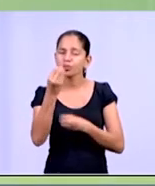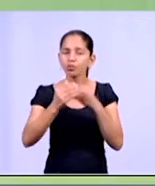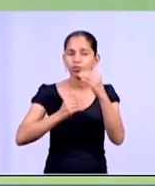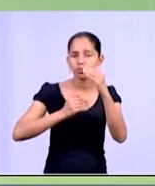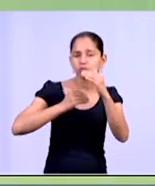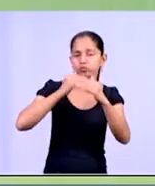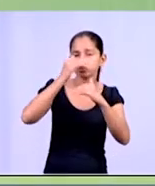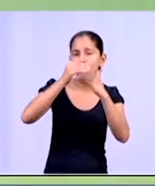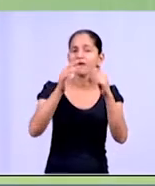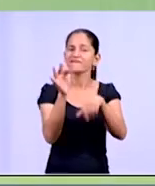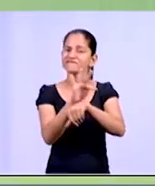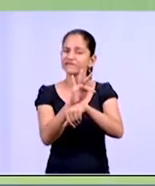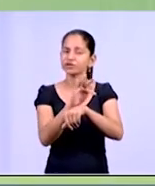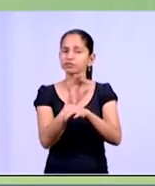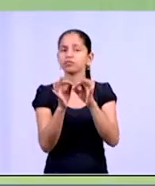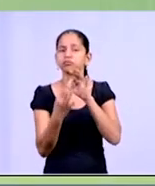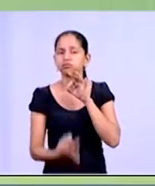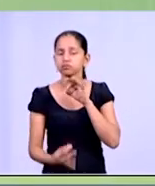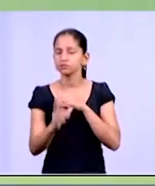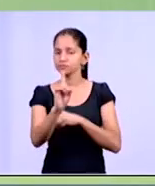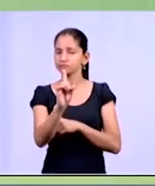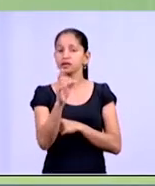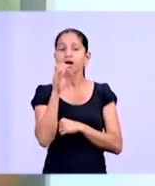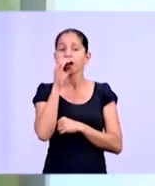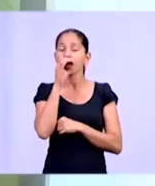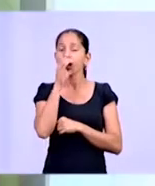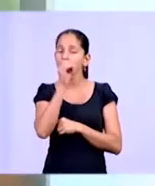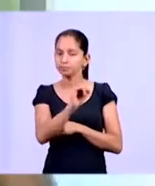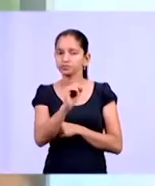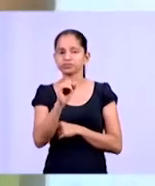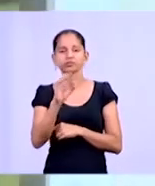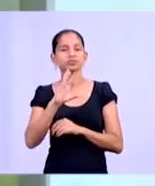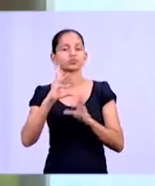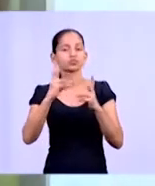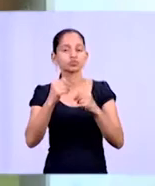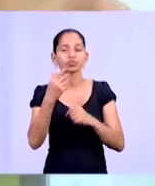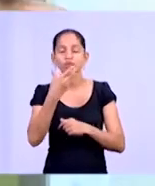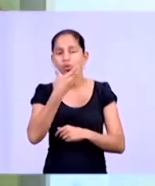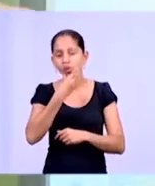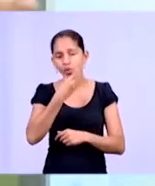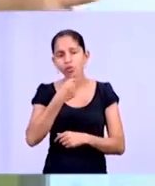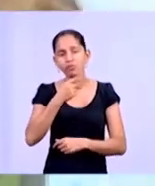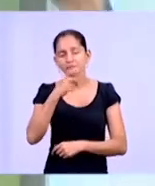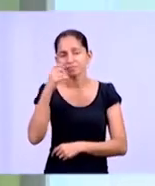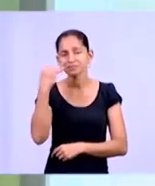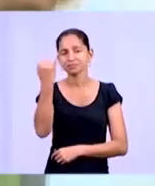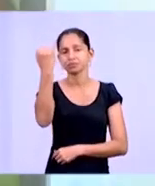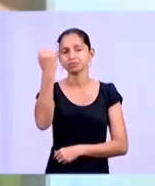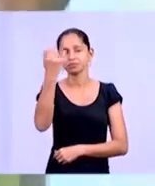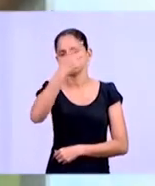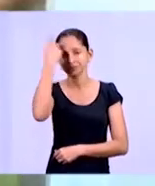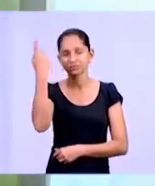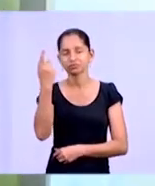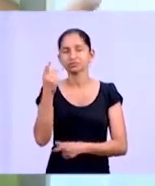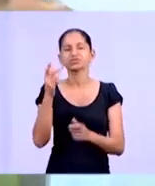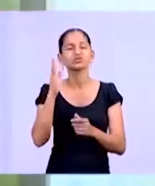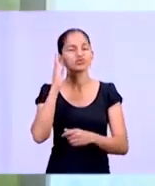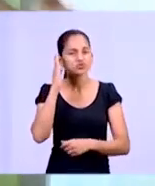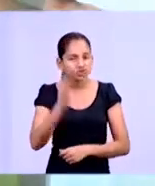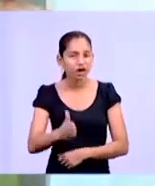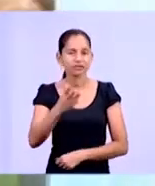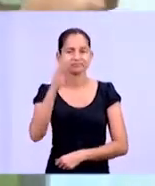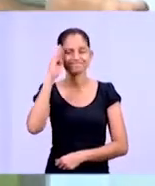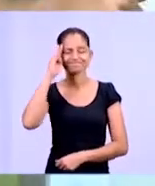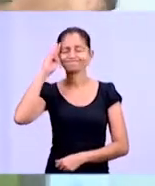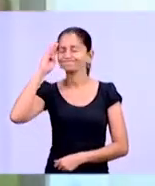é um documentário. Lá você vai ver o Steve Jobs, o Bill Gates, o Paul Allen, Steve Wozniak, são os papas da computação. Você, nossa, são pessoas importantes.